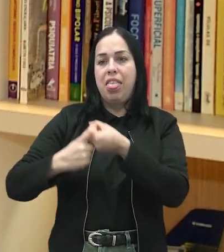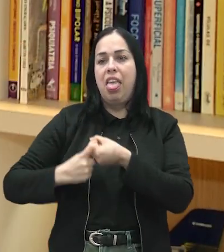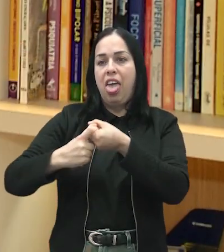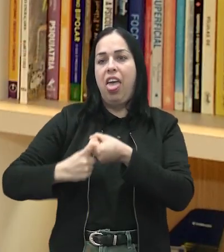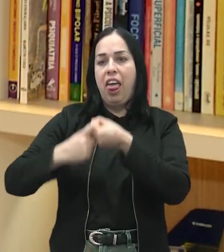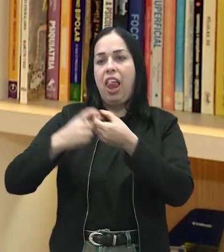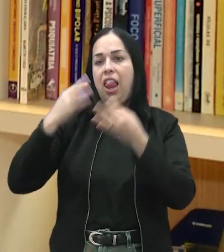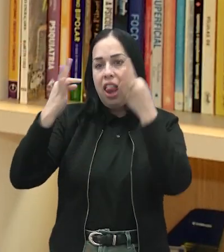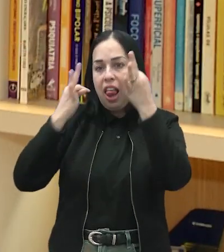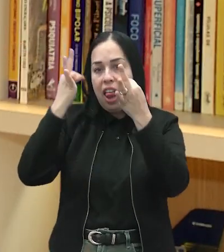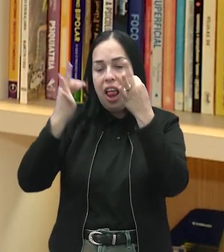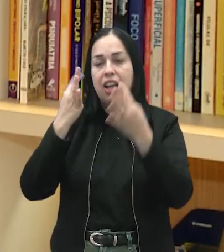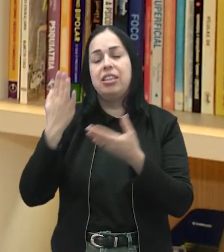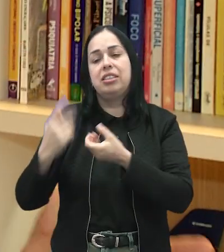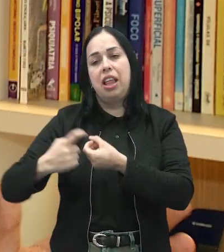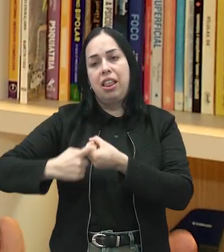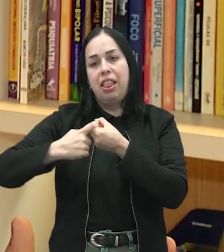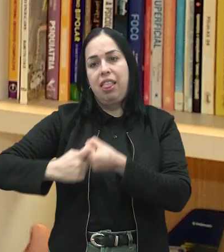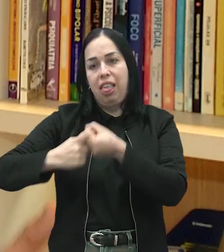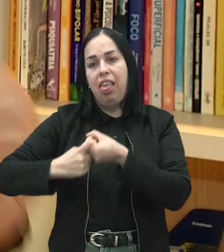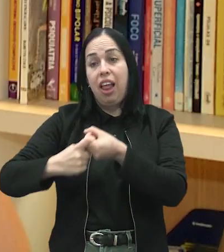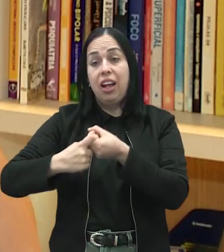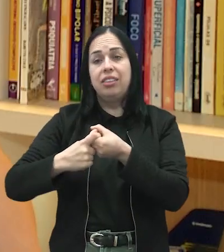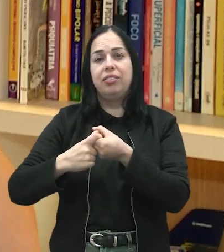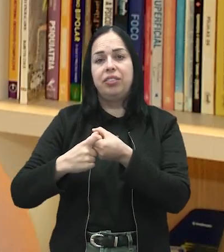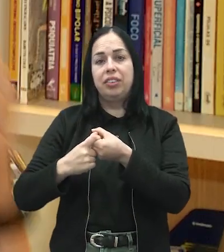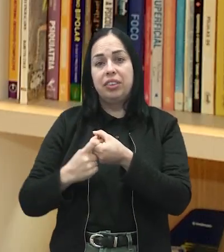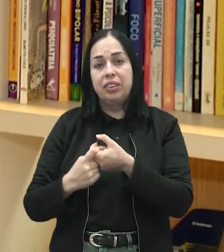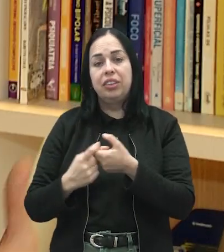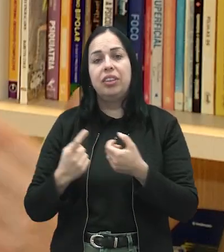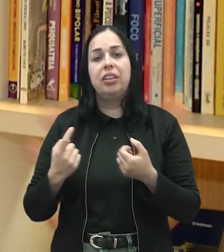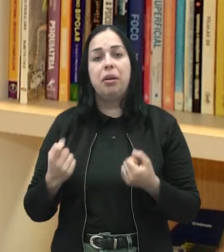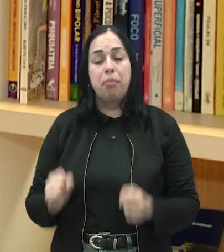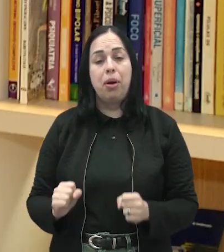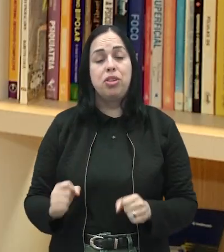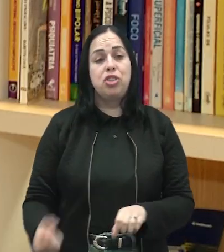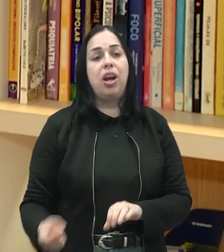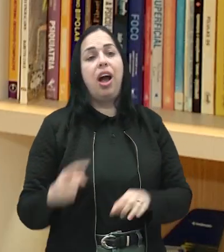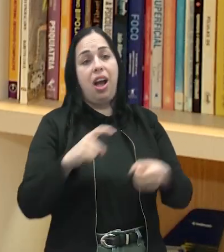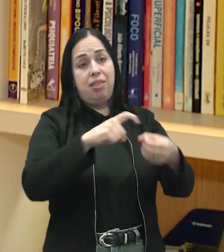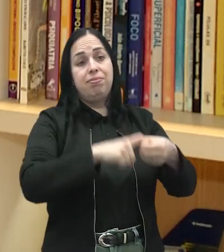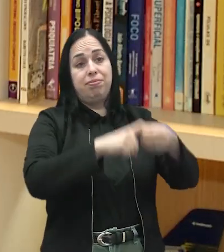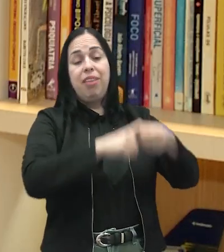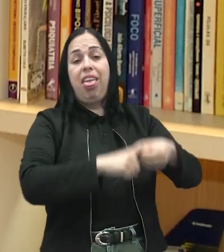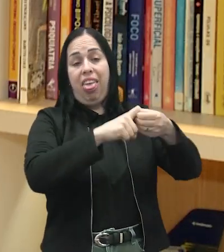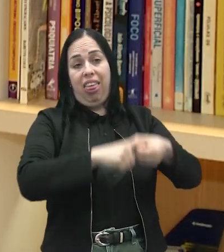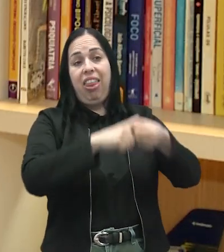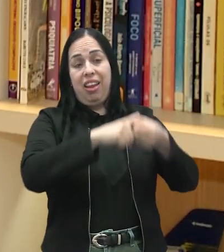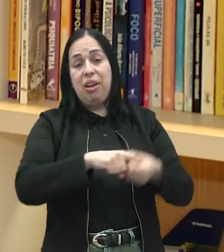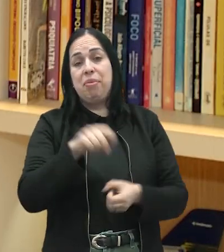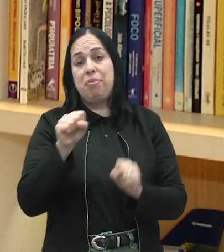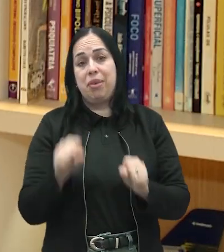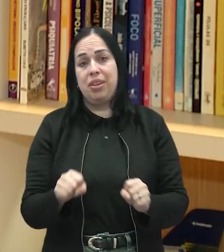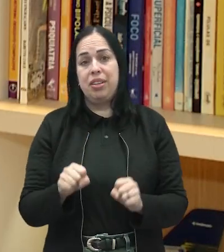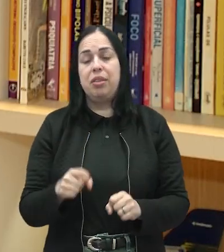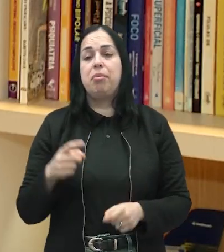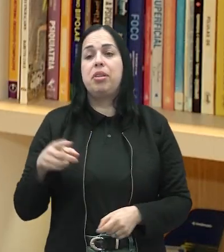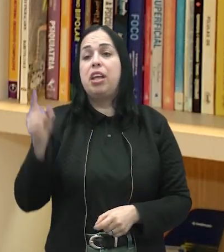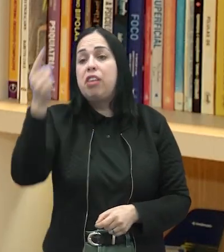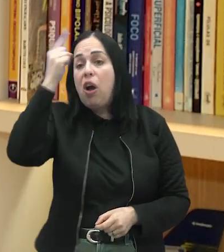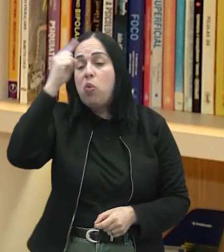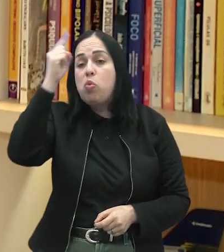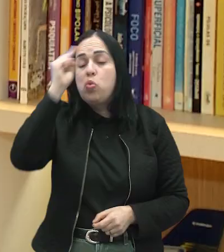dependente da terapia ao longo do tempo. E essa dependência ela pode acontecer com o uso da IA, porque ela precisa que você vire um